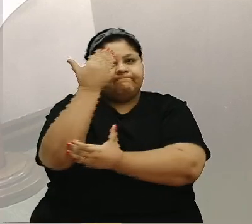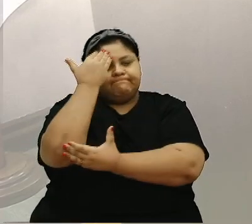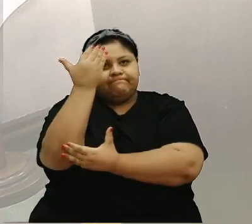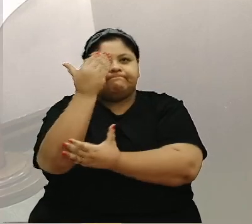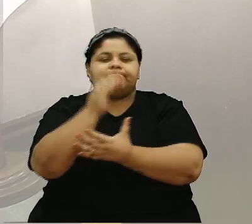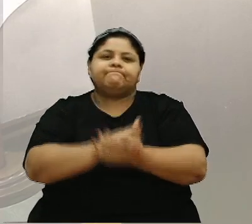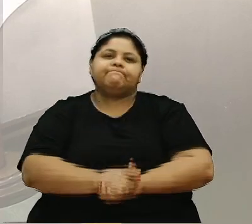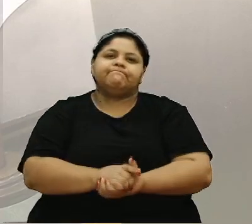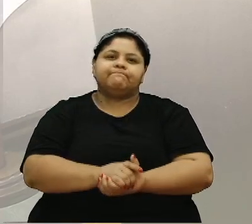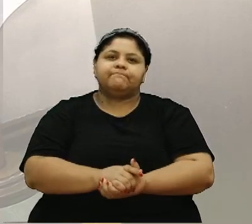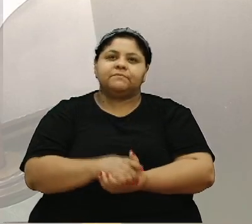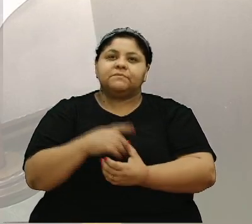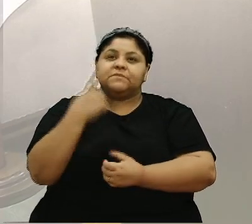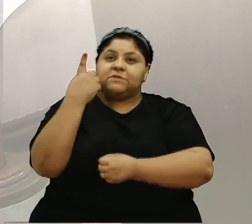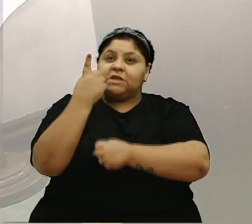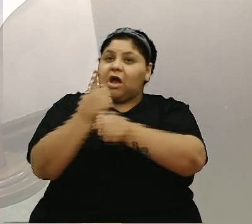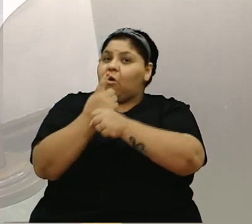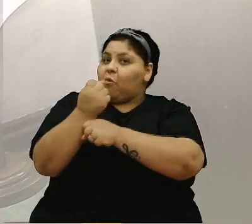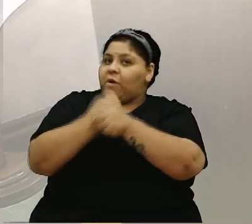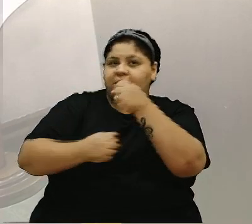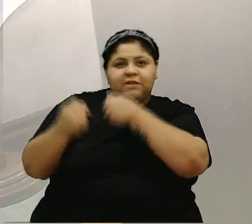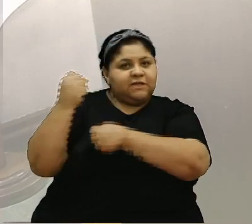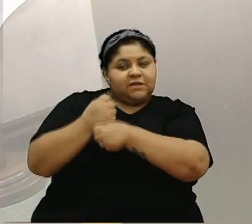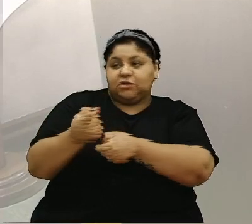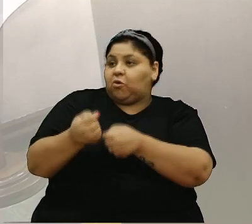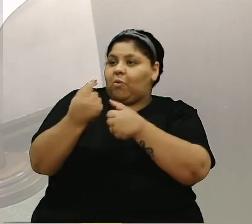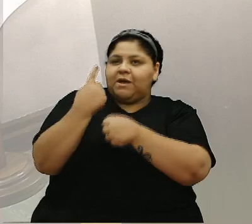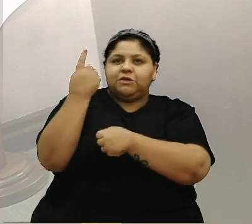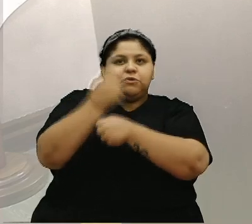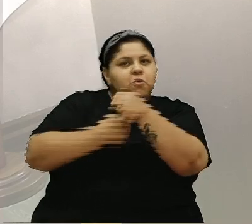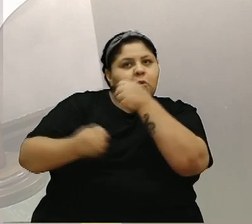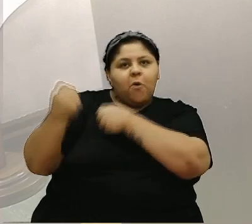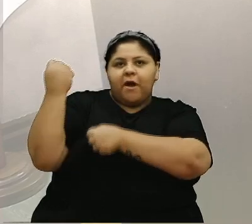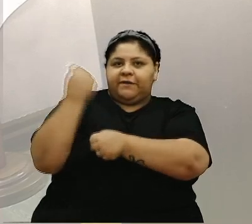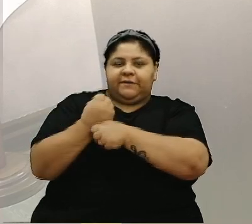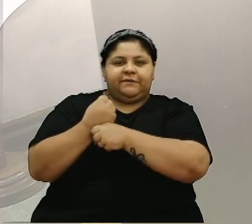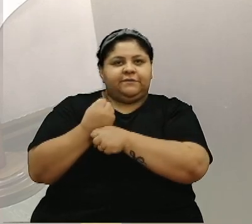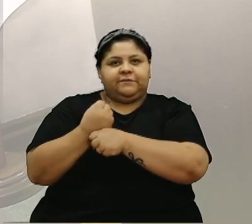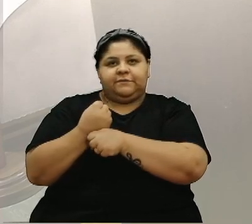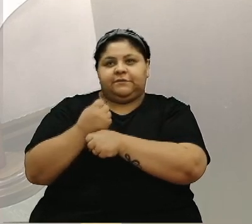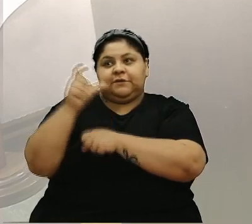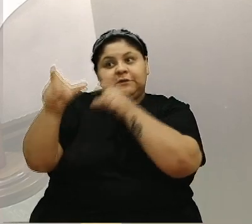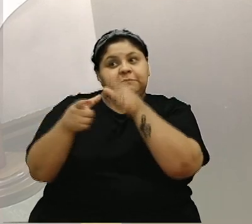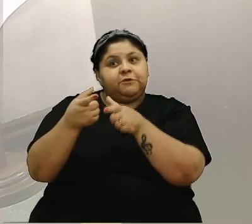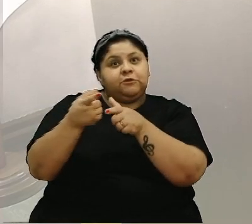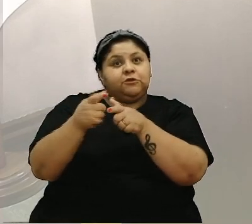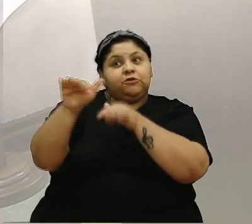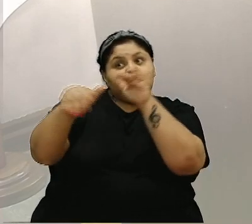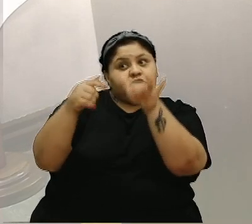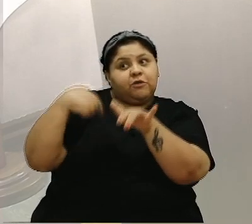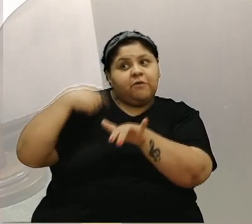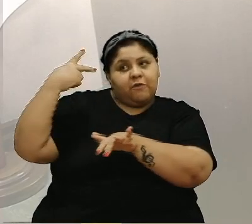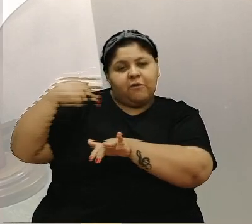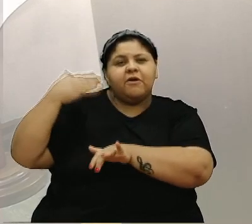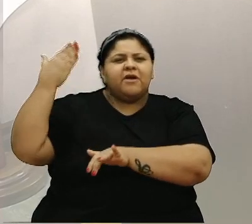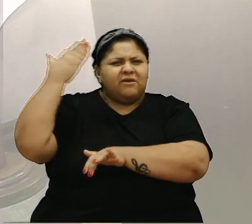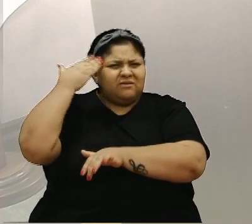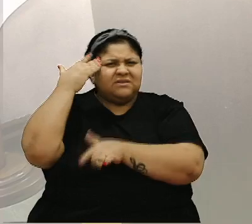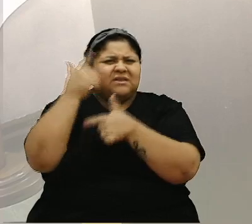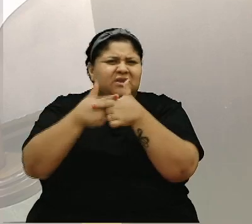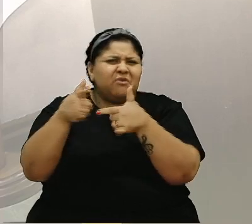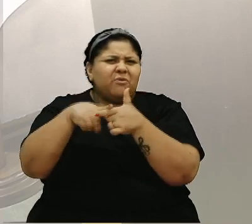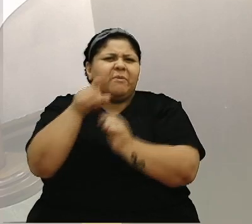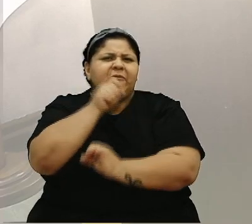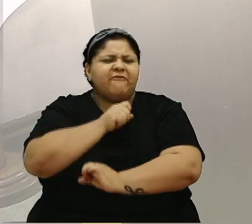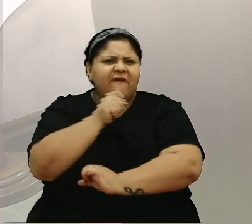Felipe. Então, há um ano atrás, bem dizer, né, quase um ano, né, o pessoal está procurando. Eu sei que é um problema antigo,